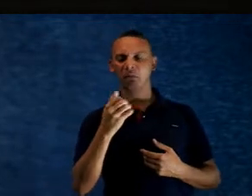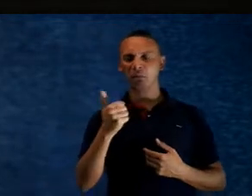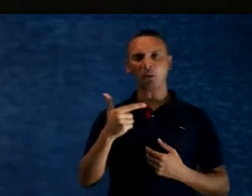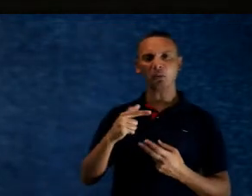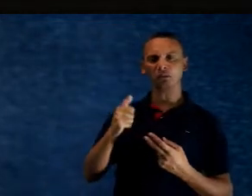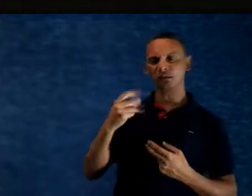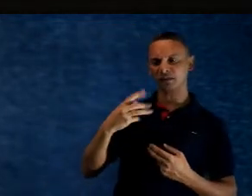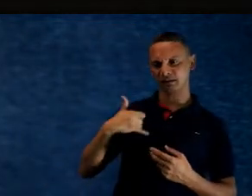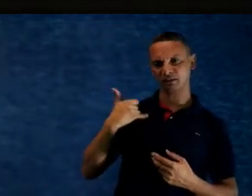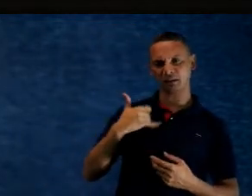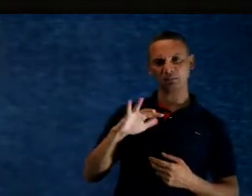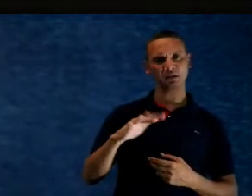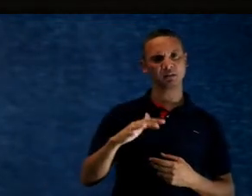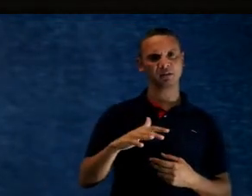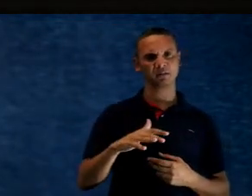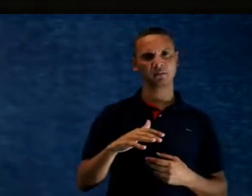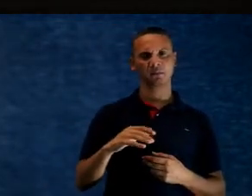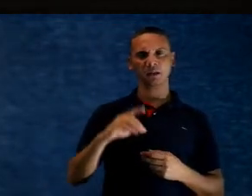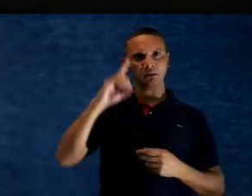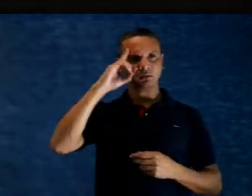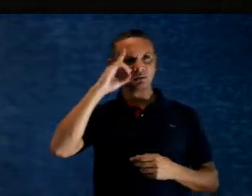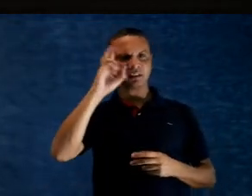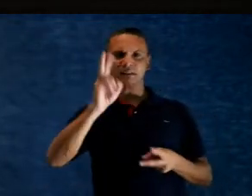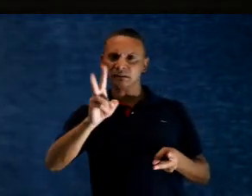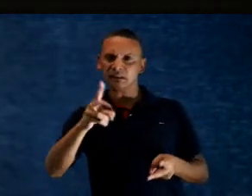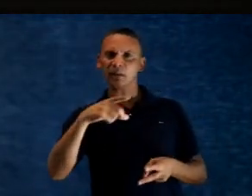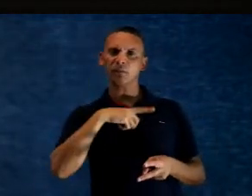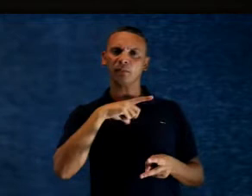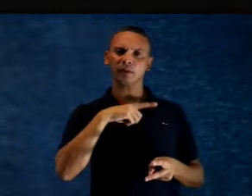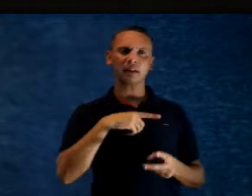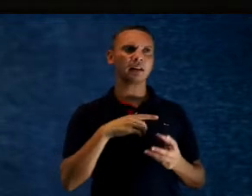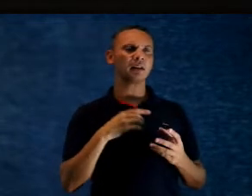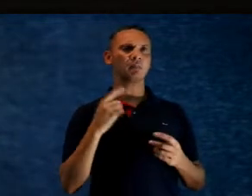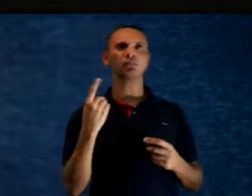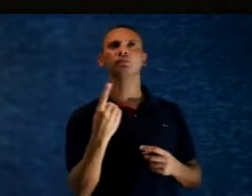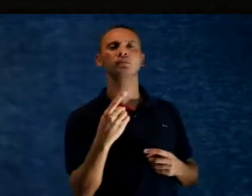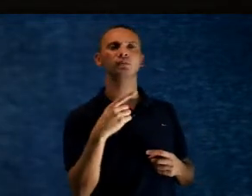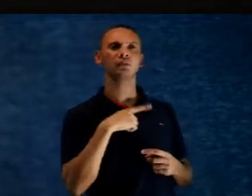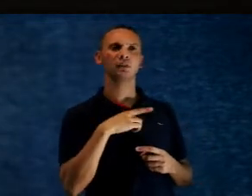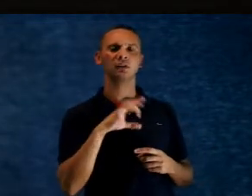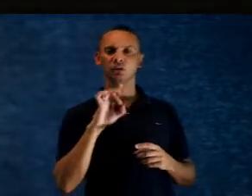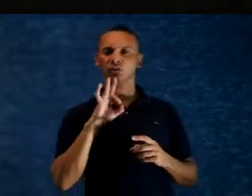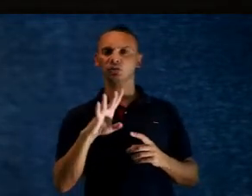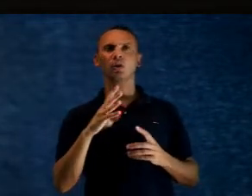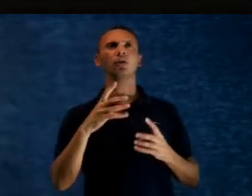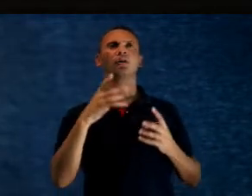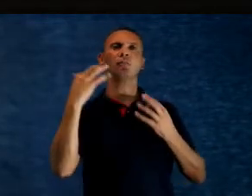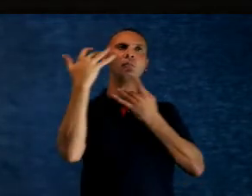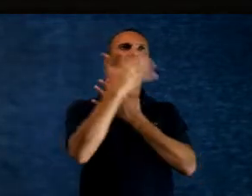um furúnculo. Então, uma alegria quase vegetal. Brotou num instante esta formidável